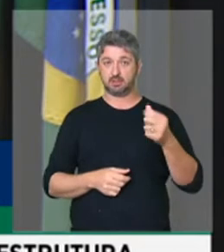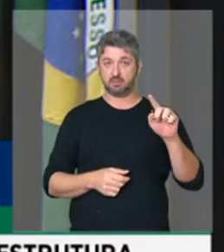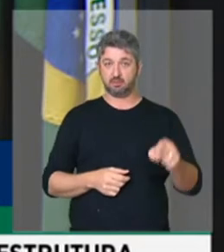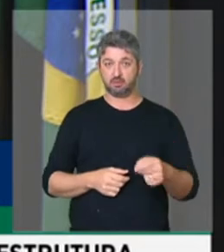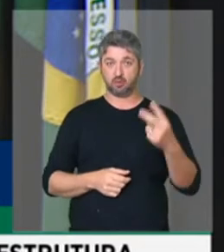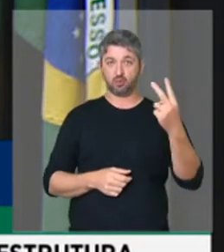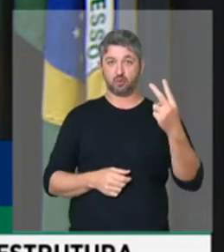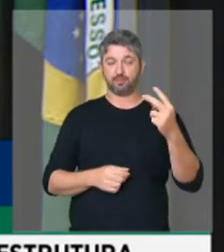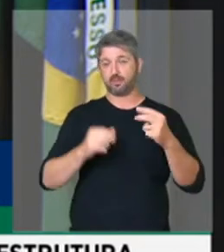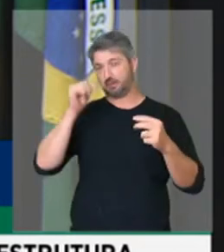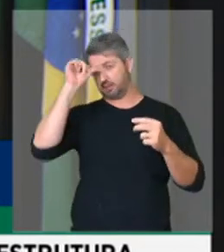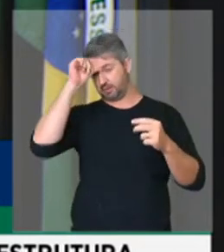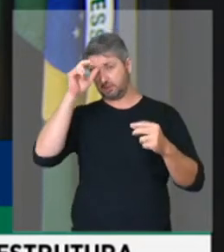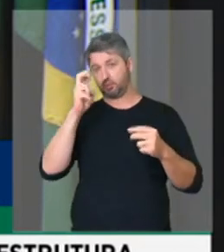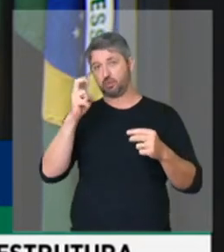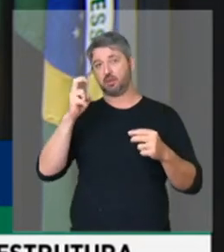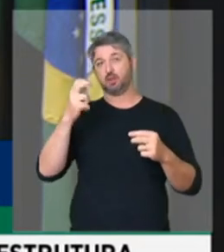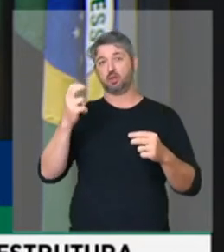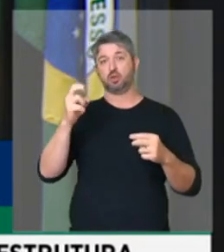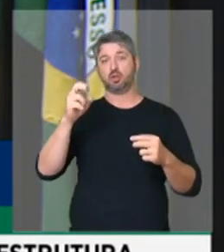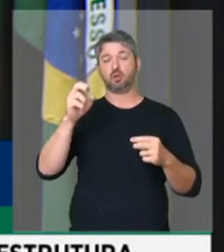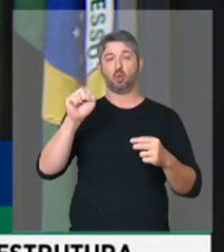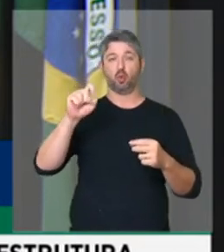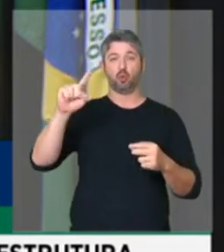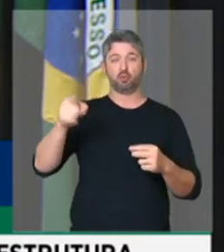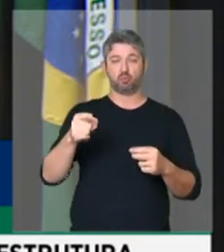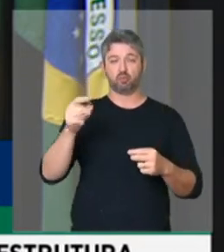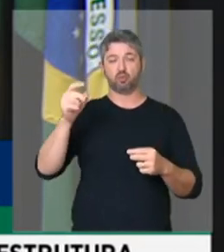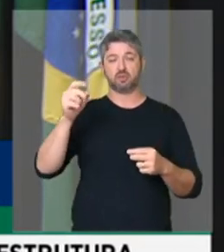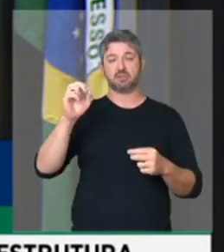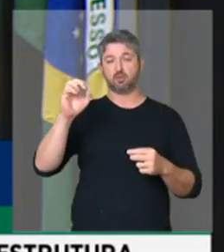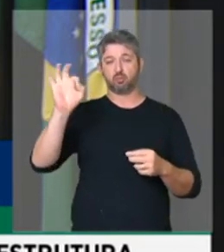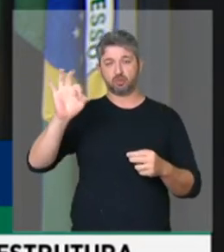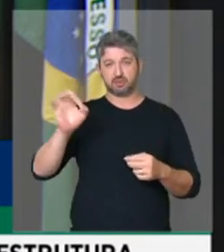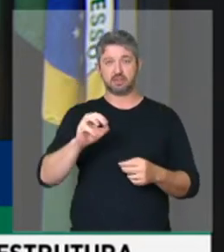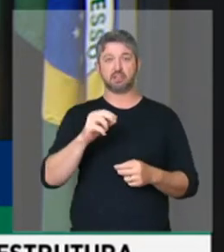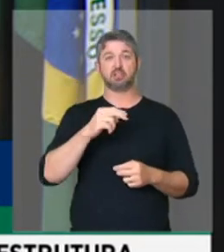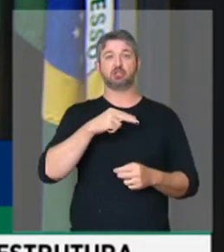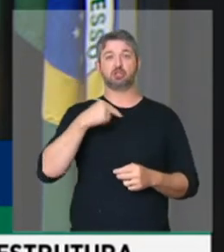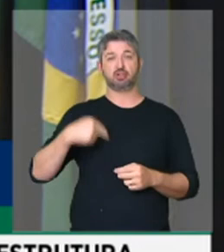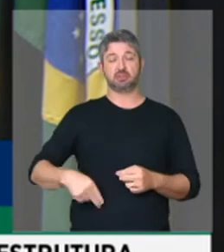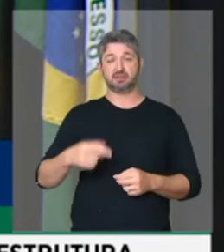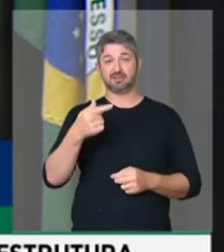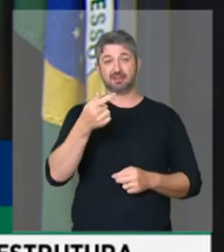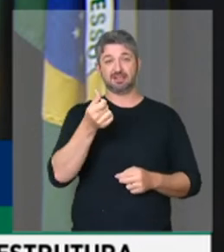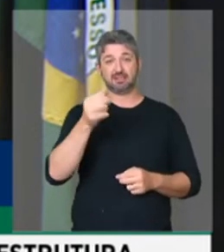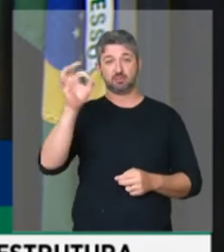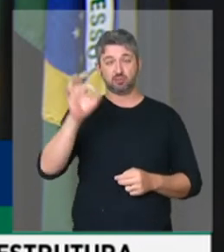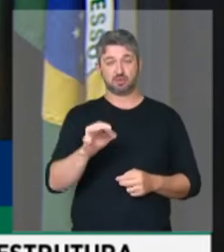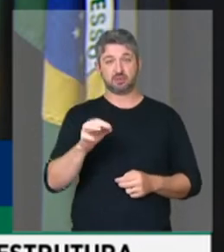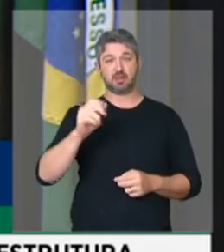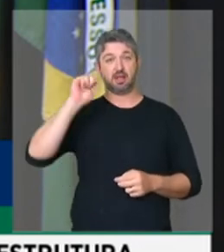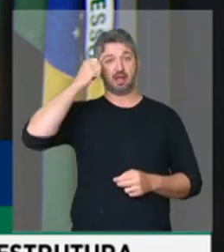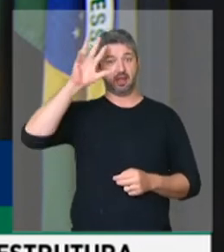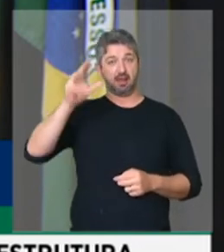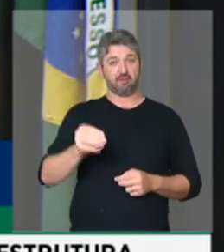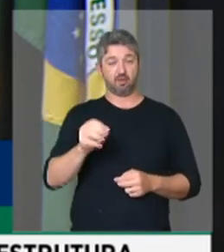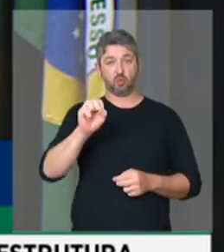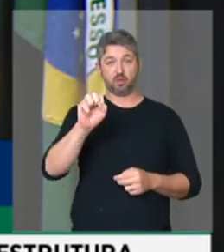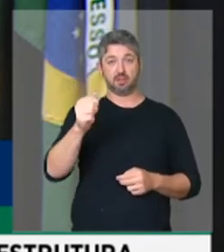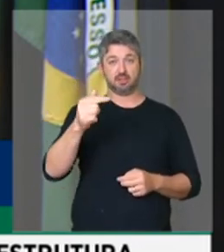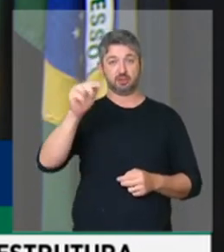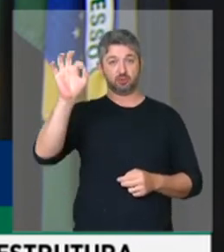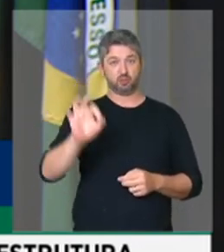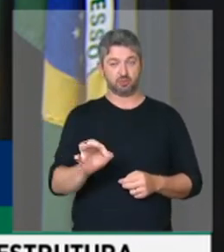36,2%, Índia 58%, China 76%, África do Sul 87%.